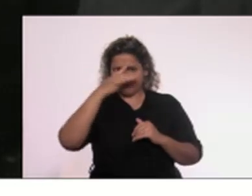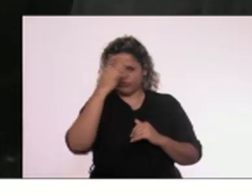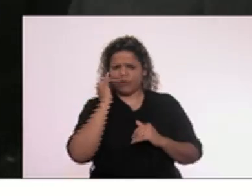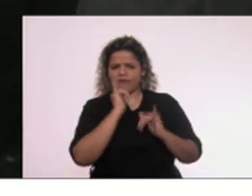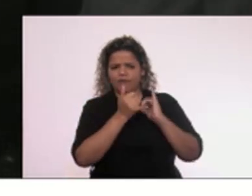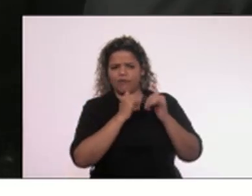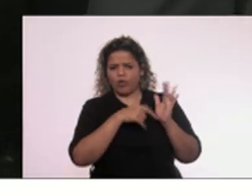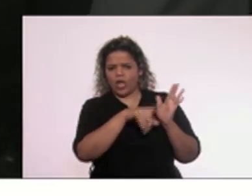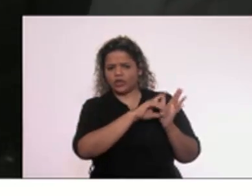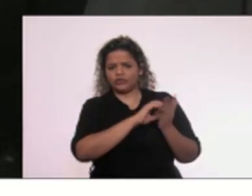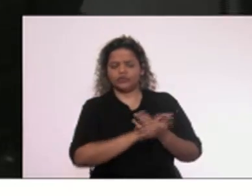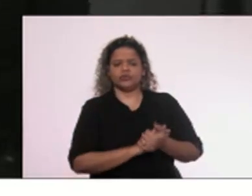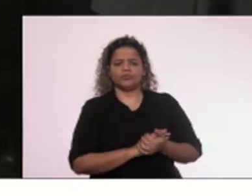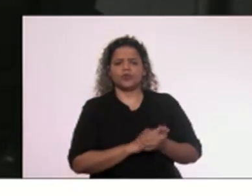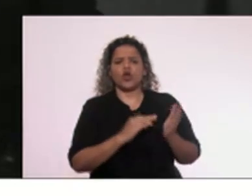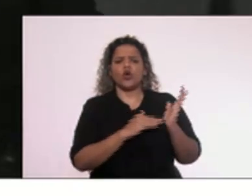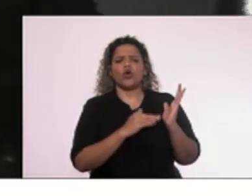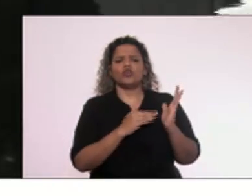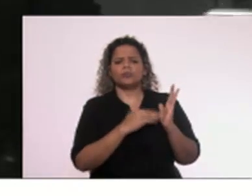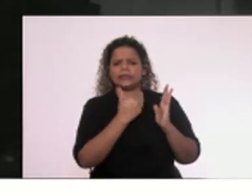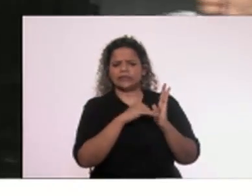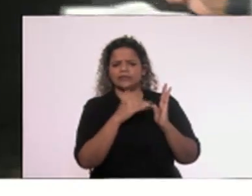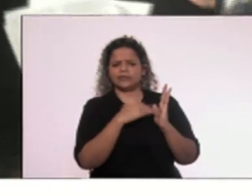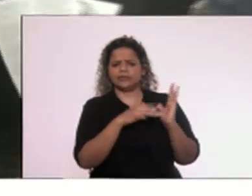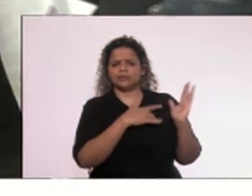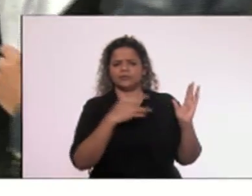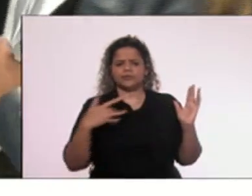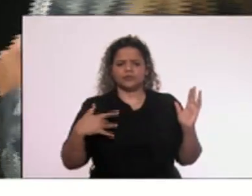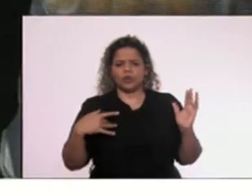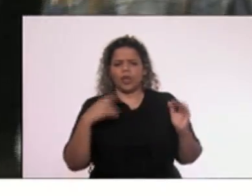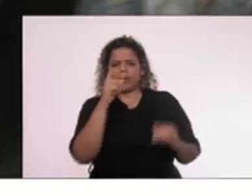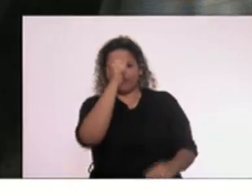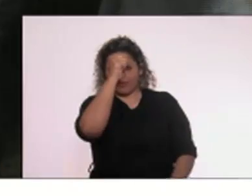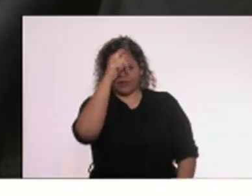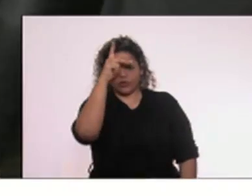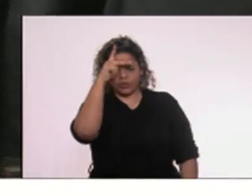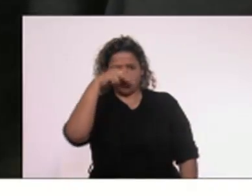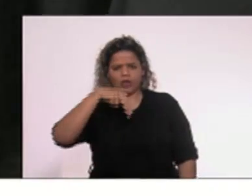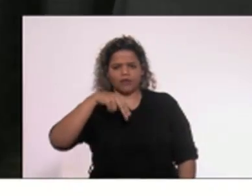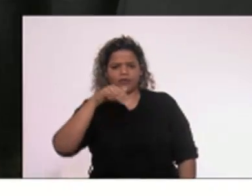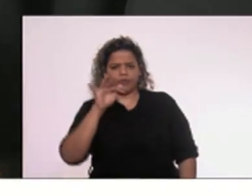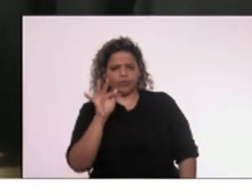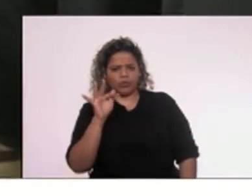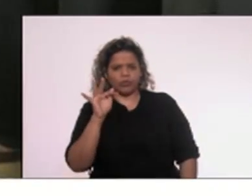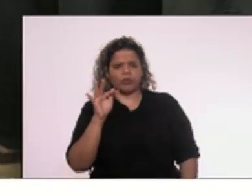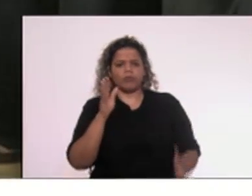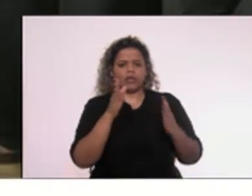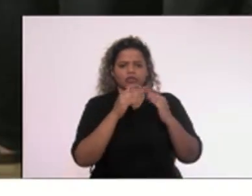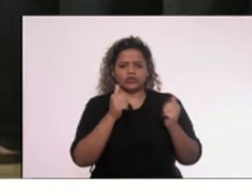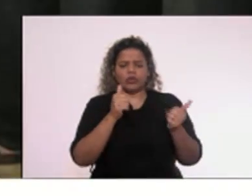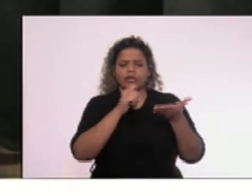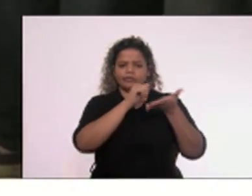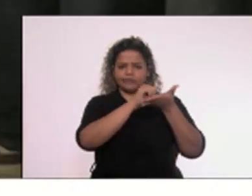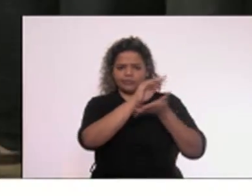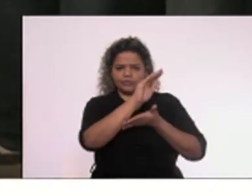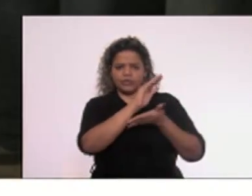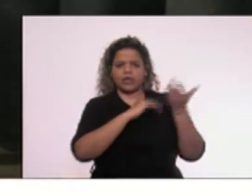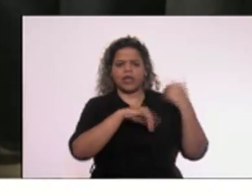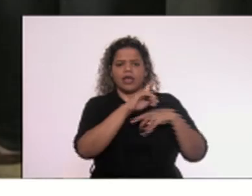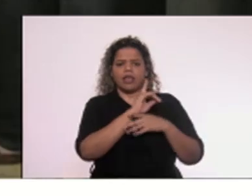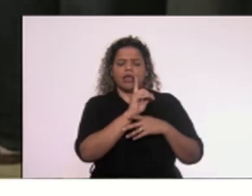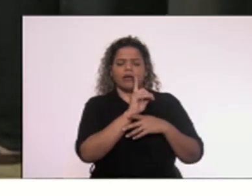da última secretária de saúde da Prefeitura de Nova Friburgo, que pediu exoneração, no qual